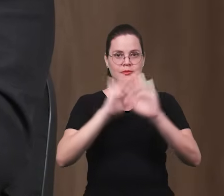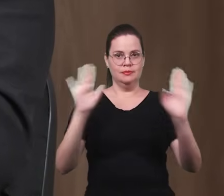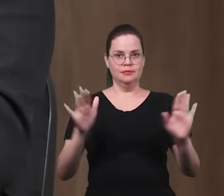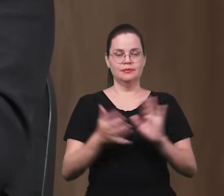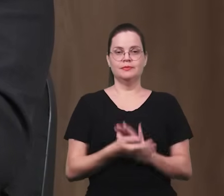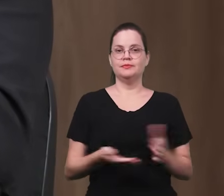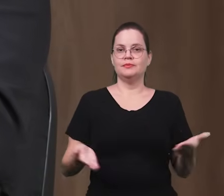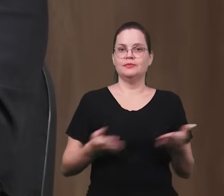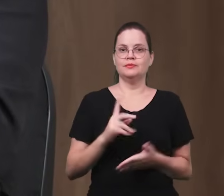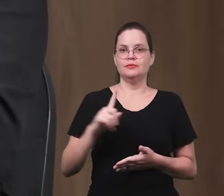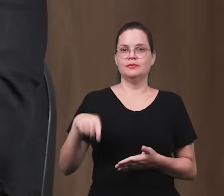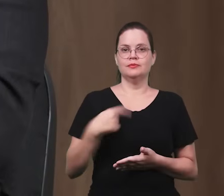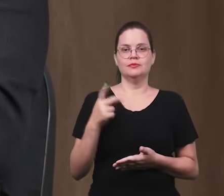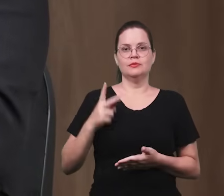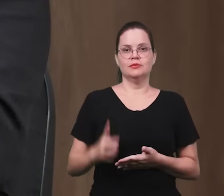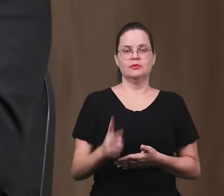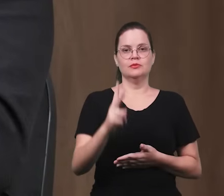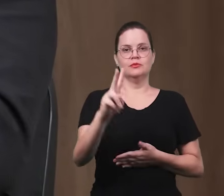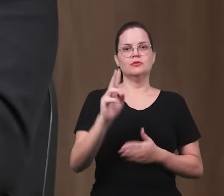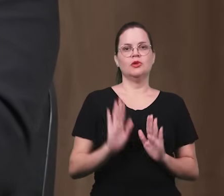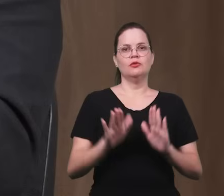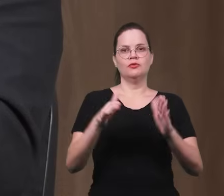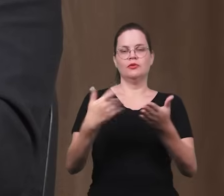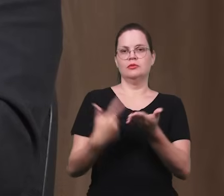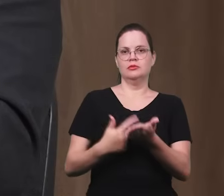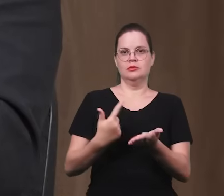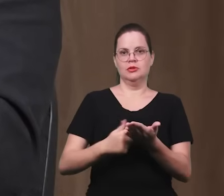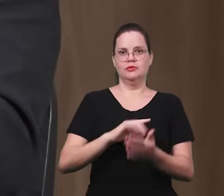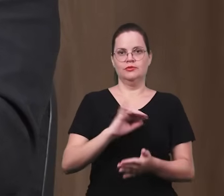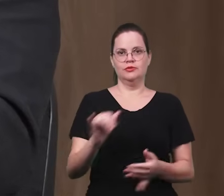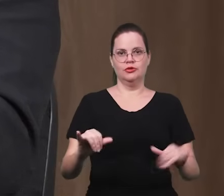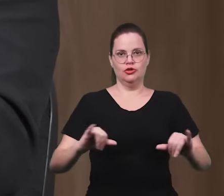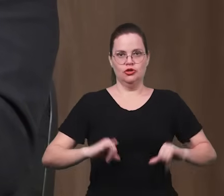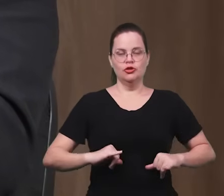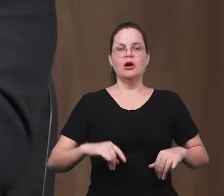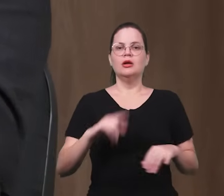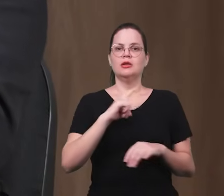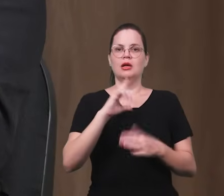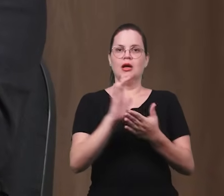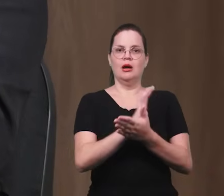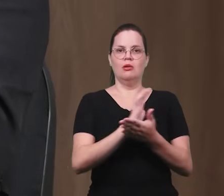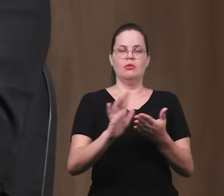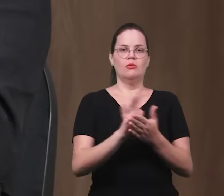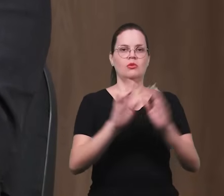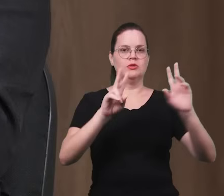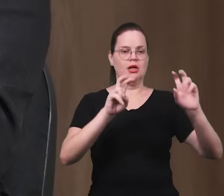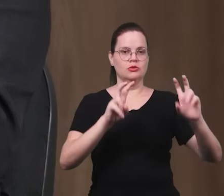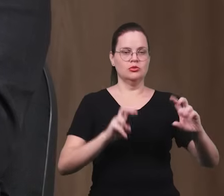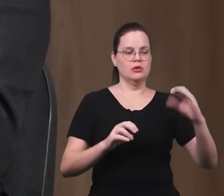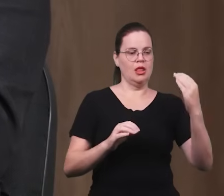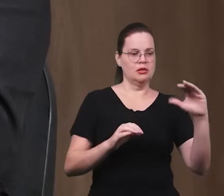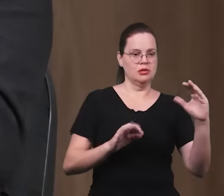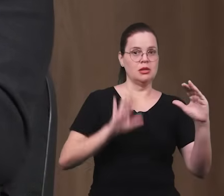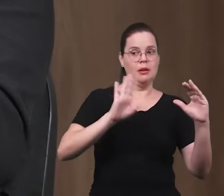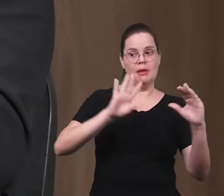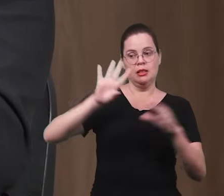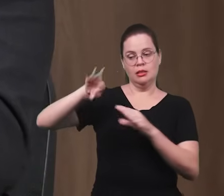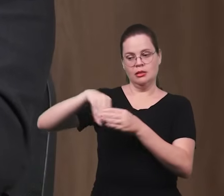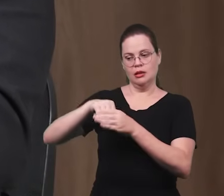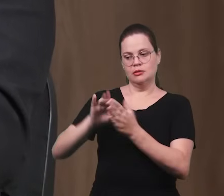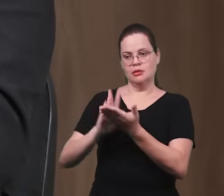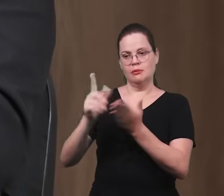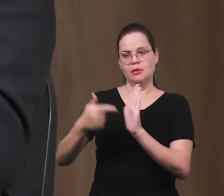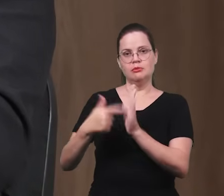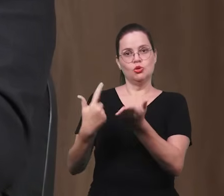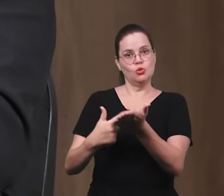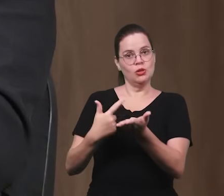e alguns aspectos da ciência que nós vamos conhecer ao longo do tempo, mas que o Senhor já deixava descrito na sua palavra, mostrando que esse